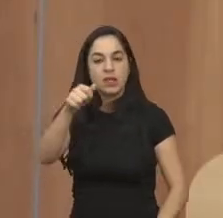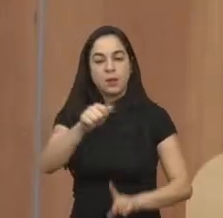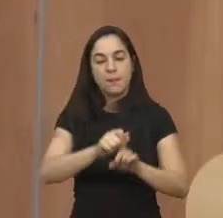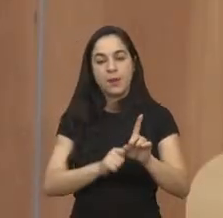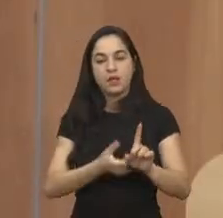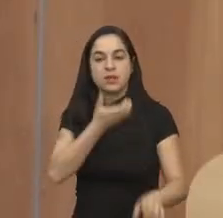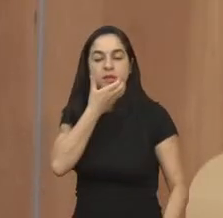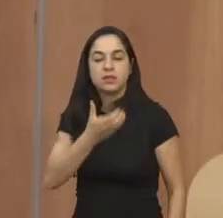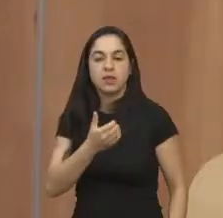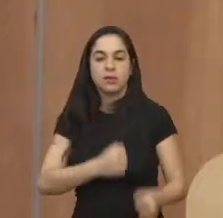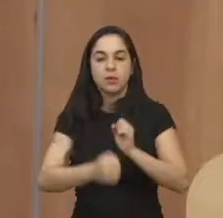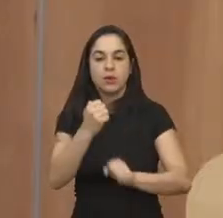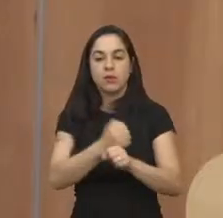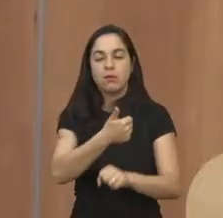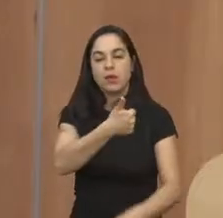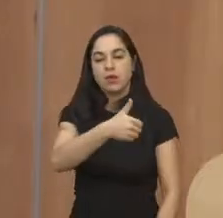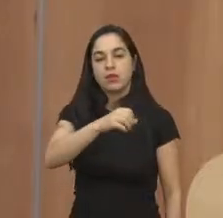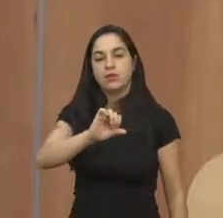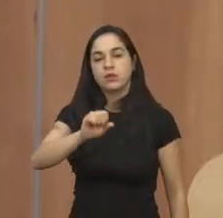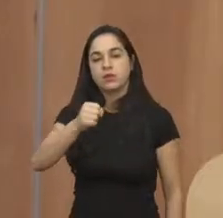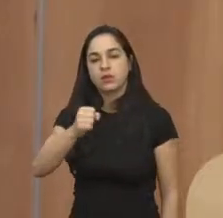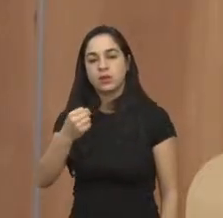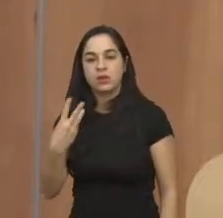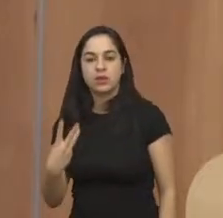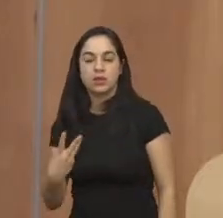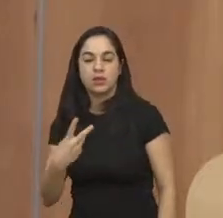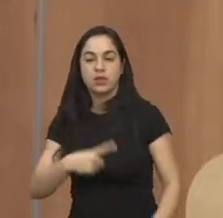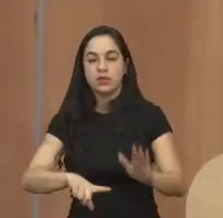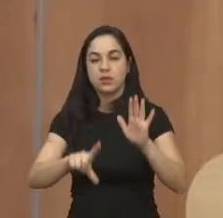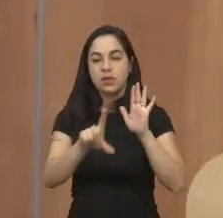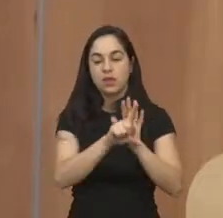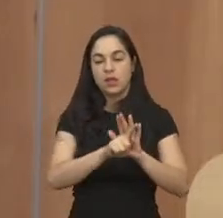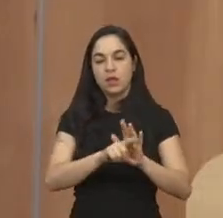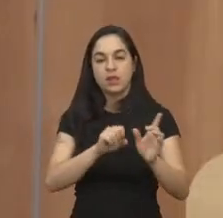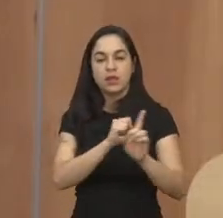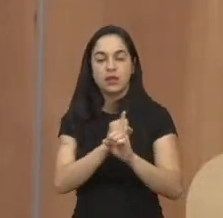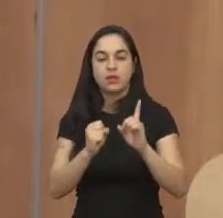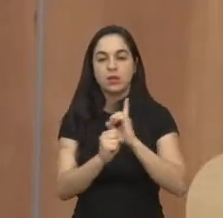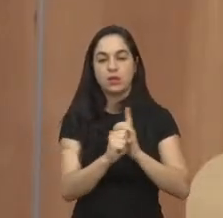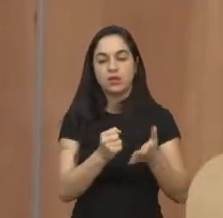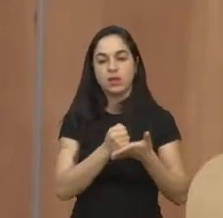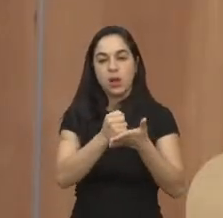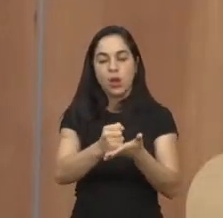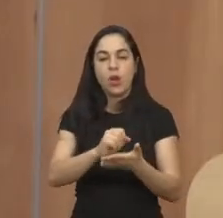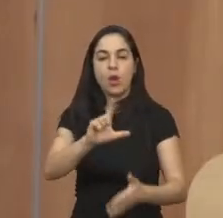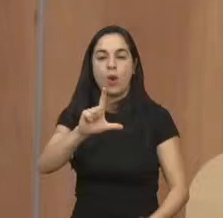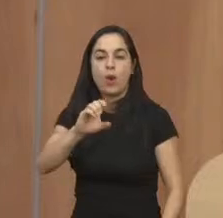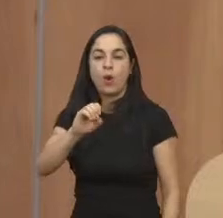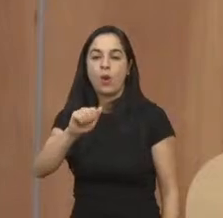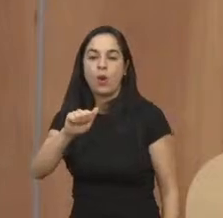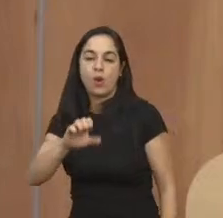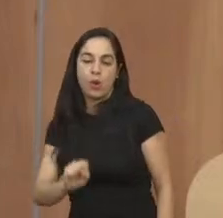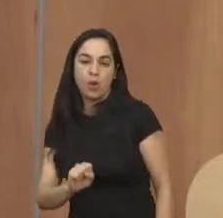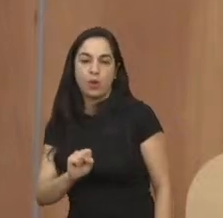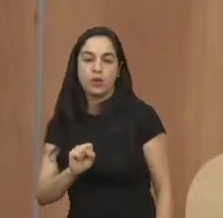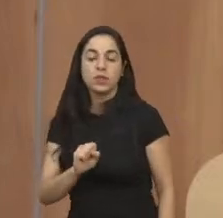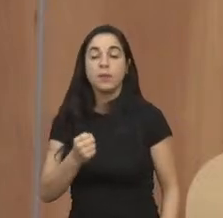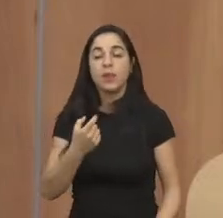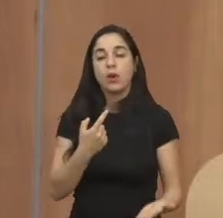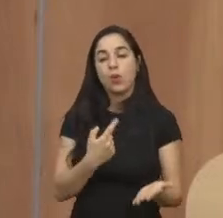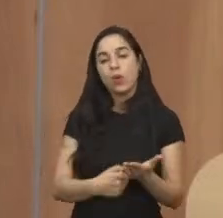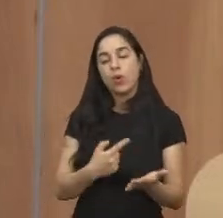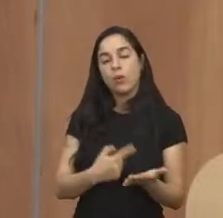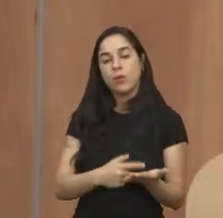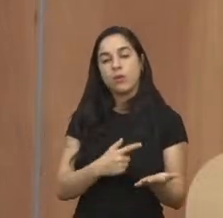1993, Lei Orgânica da Assistência Social, LOAS. Artigo 3º, o compromisso assumido no